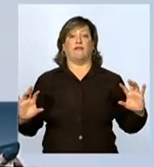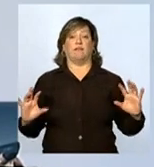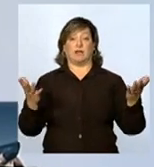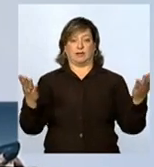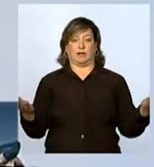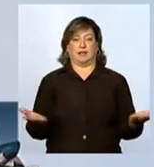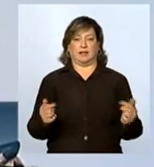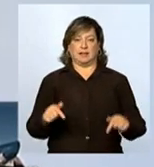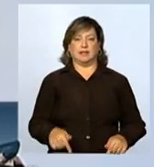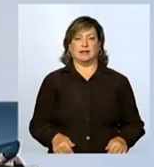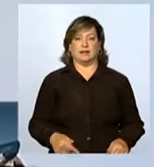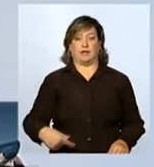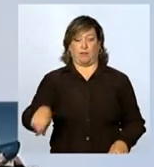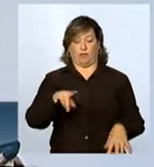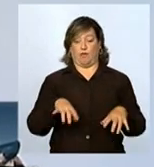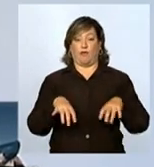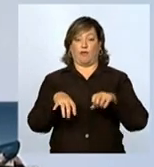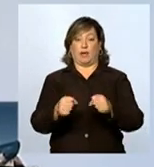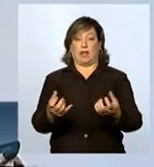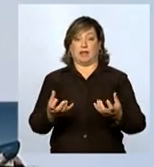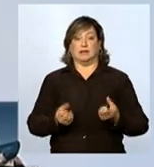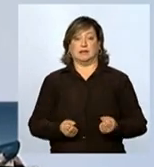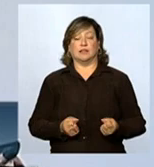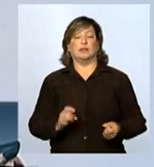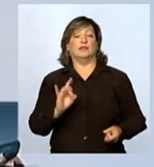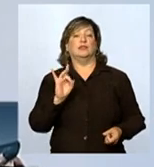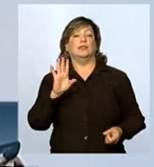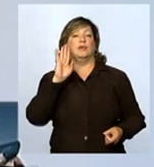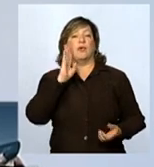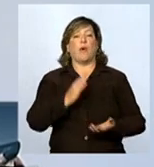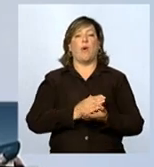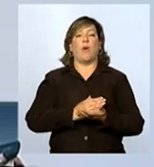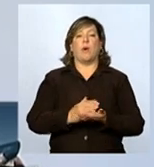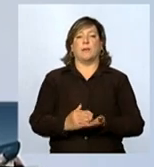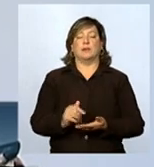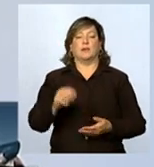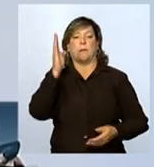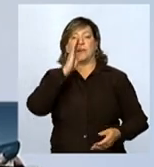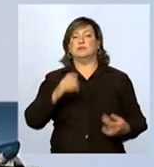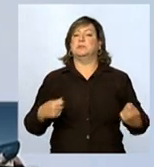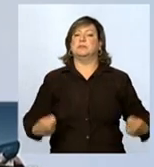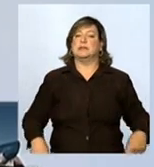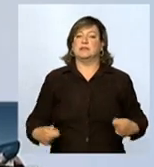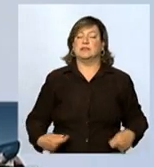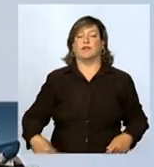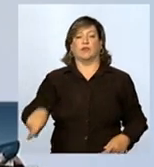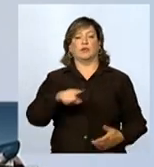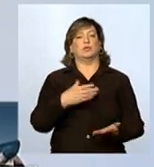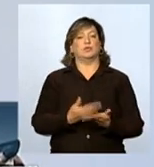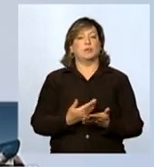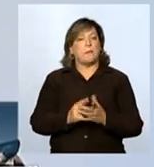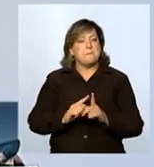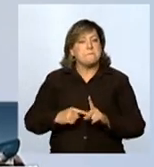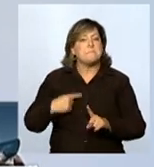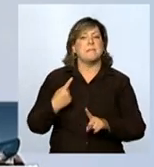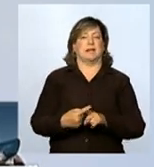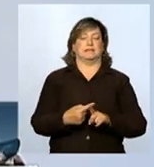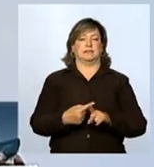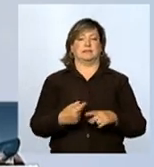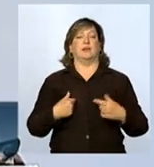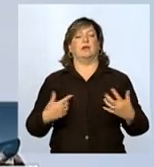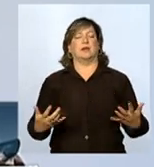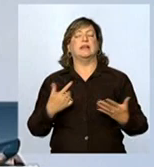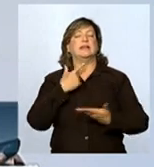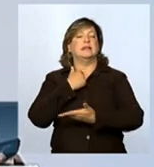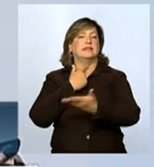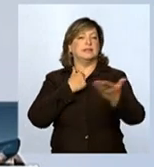esse diploma que vocês receberam, seja apenas o começo, que o Brasil precisa que vocês estudem mais. Então, eu queria